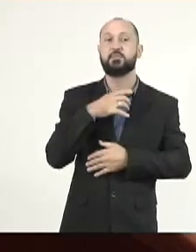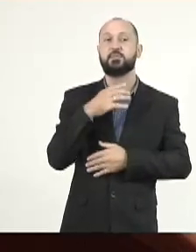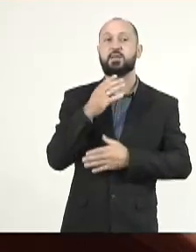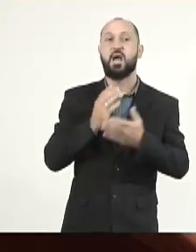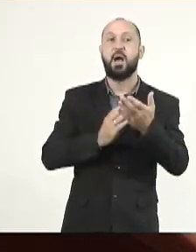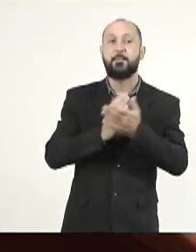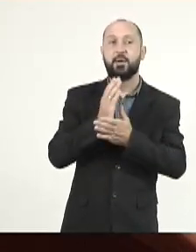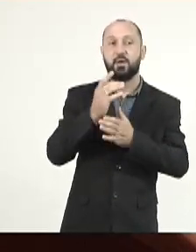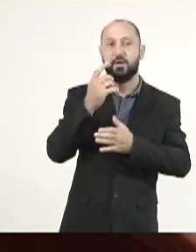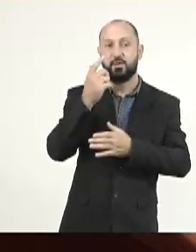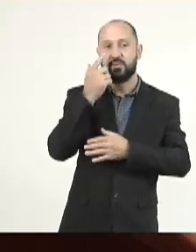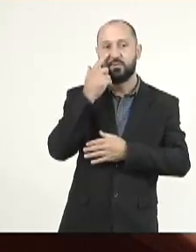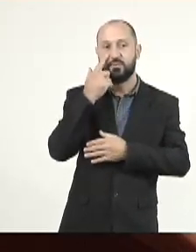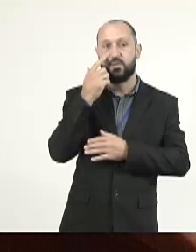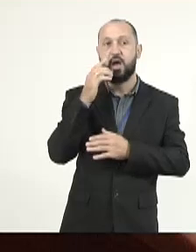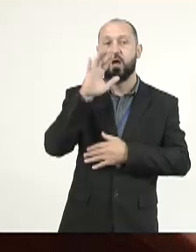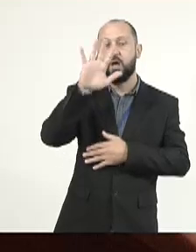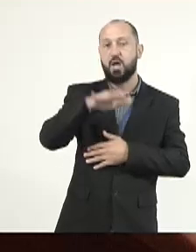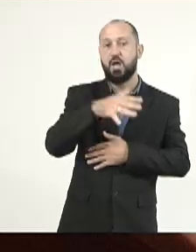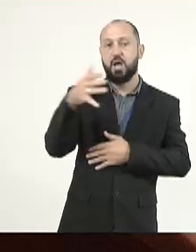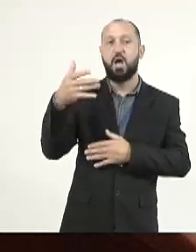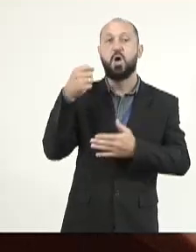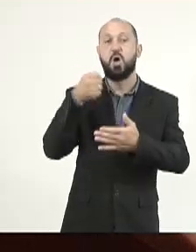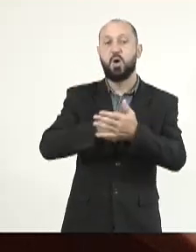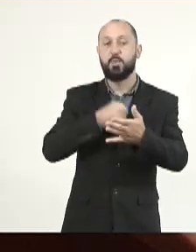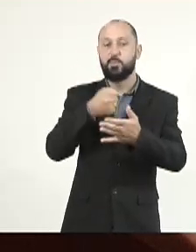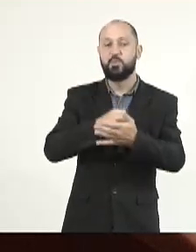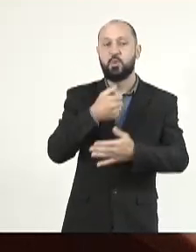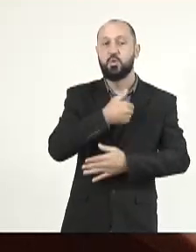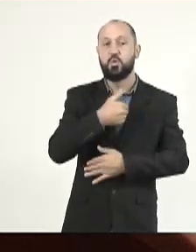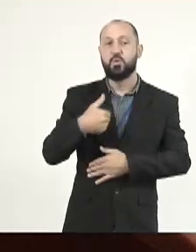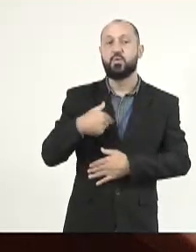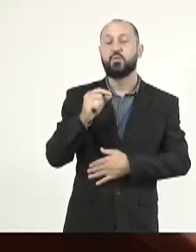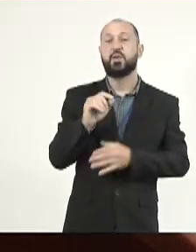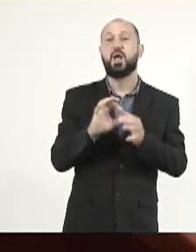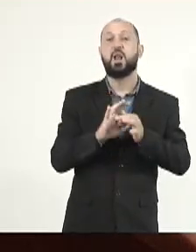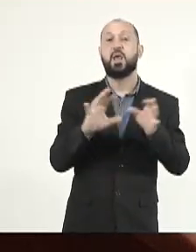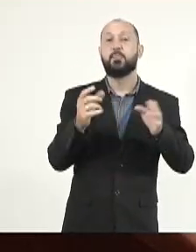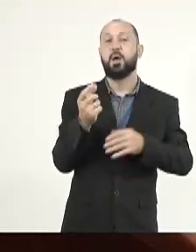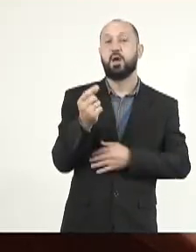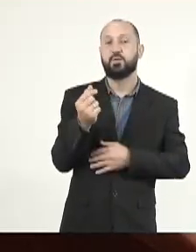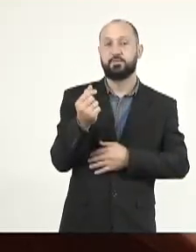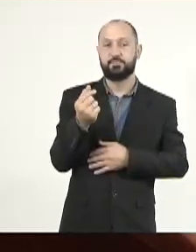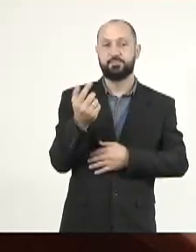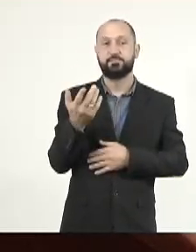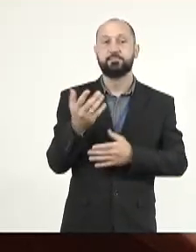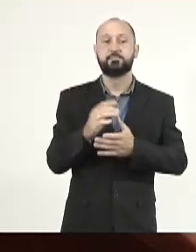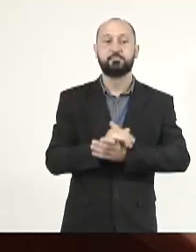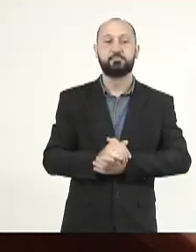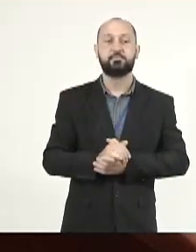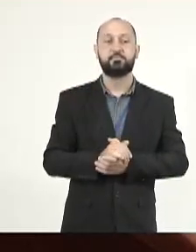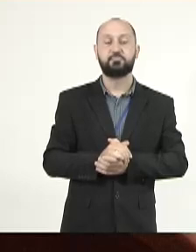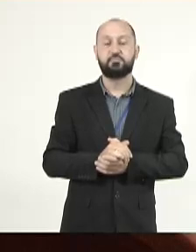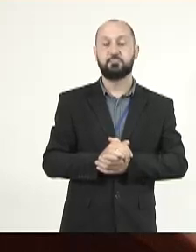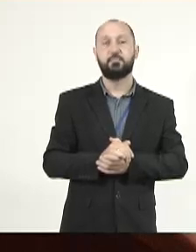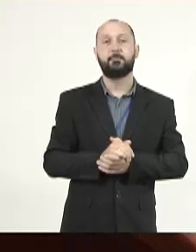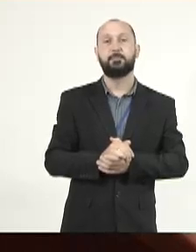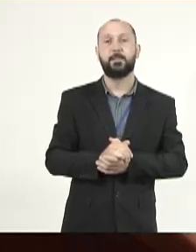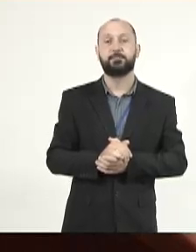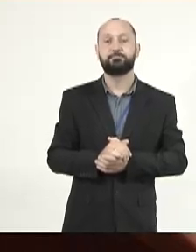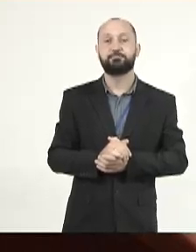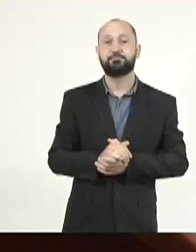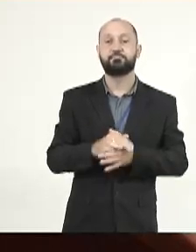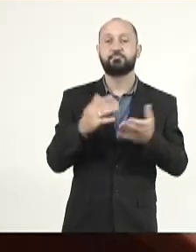aprovaram um calendário obrigando o governo a liberar as emendas parlamentares, né?